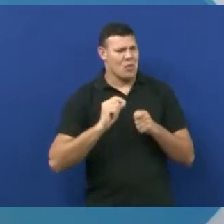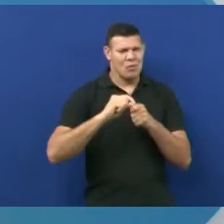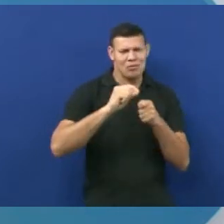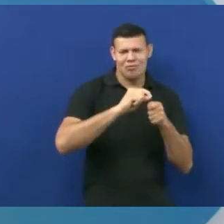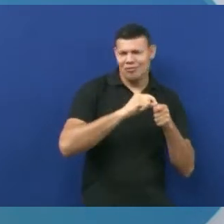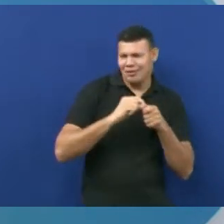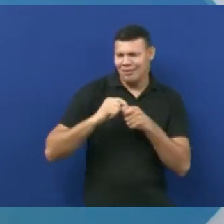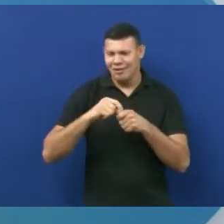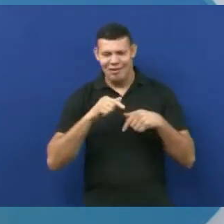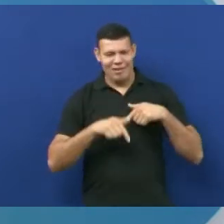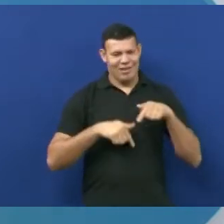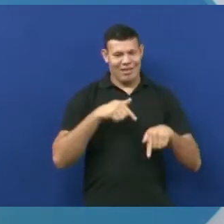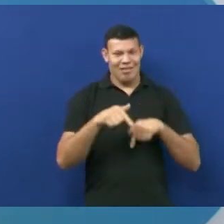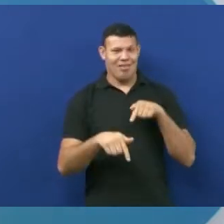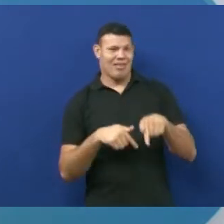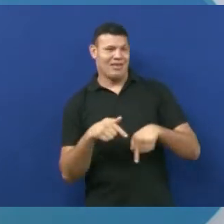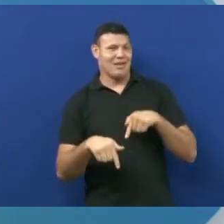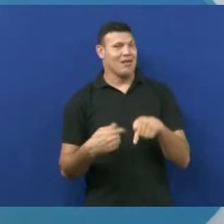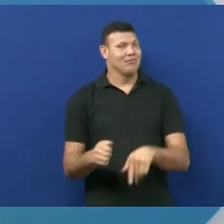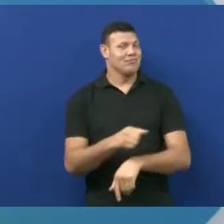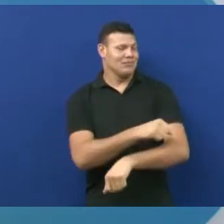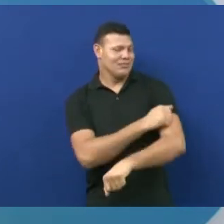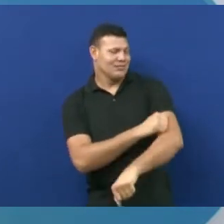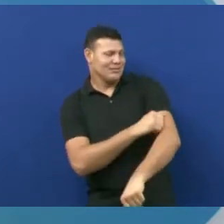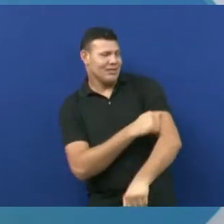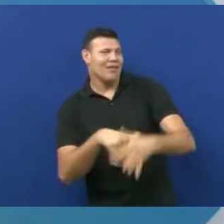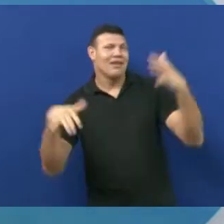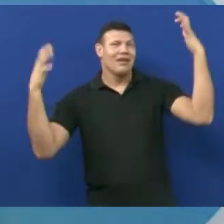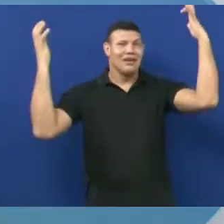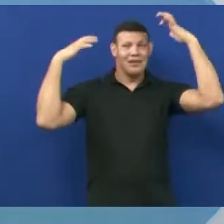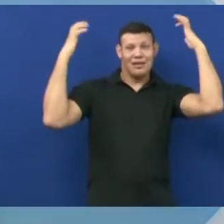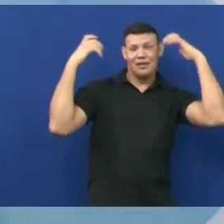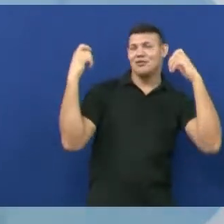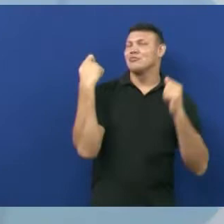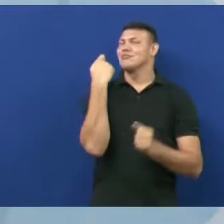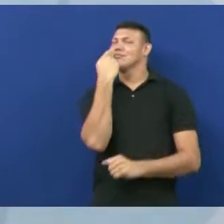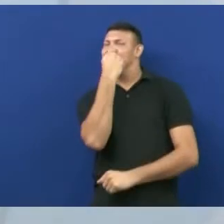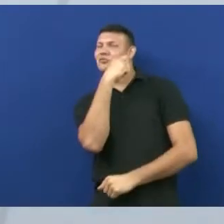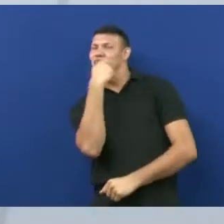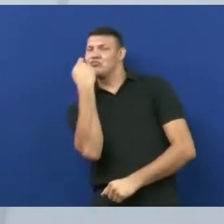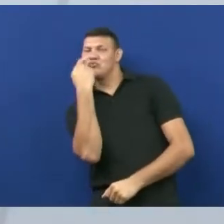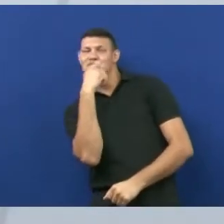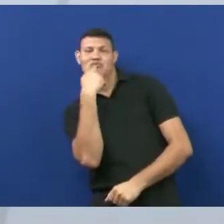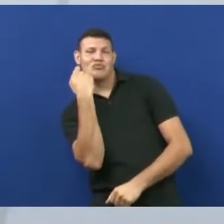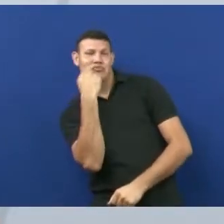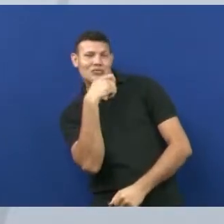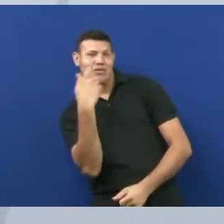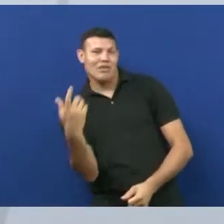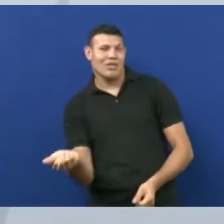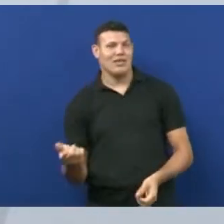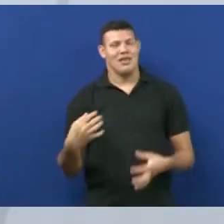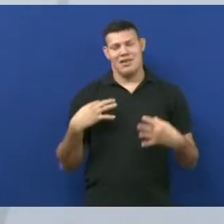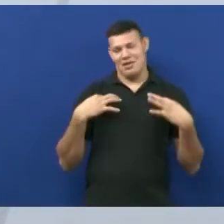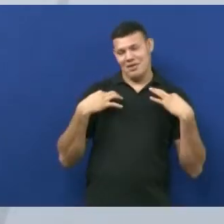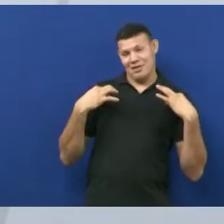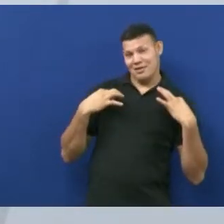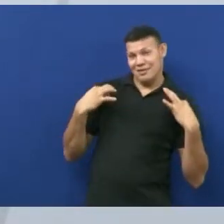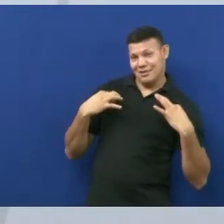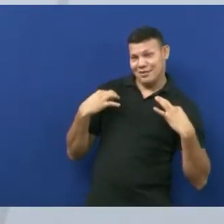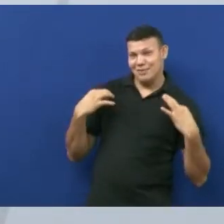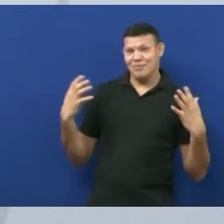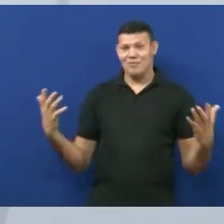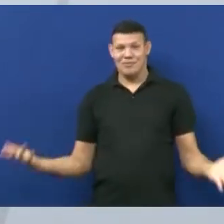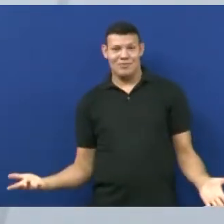química. Desde o sabonete que nós tomamos banho, o batom que a gente passa na boca, os tecidos das nossas